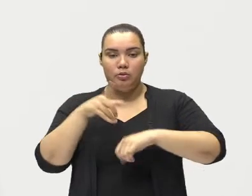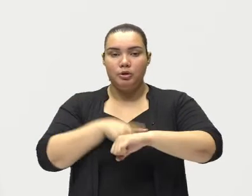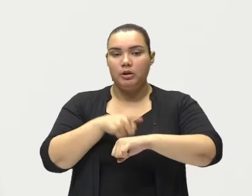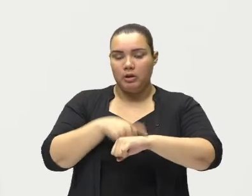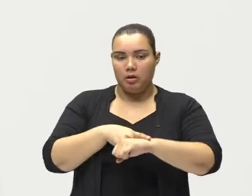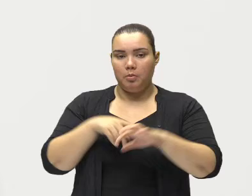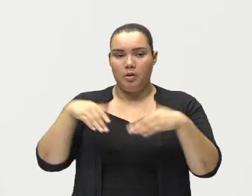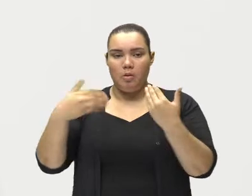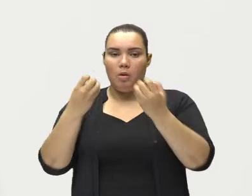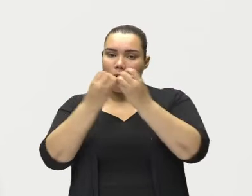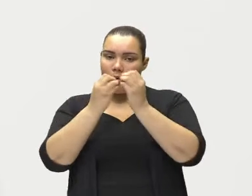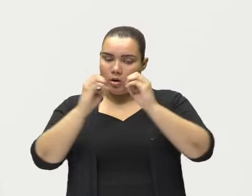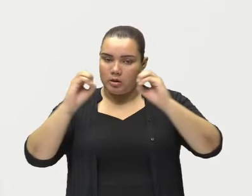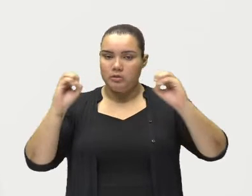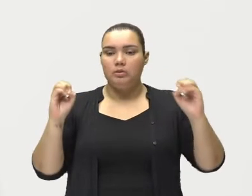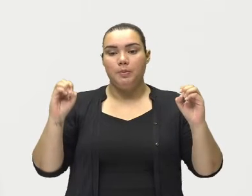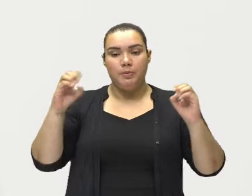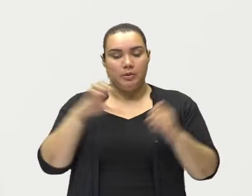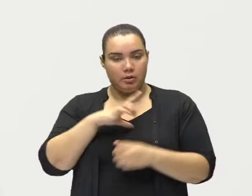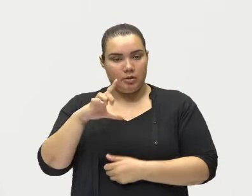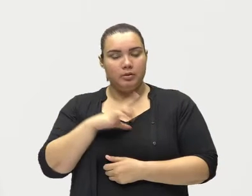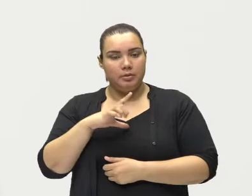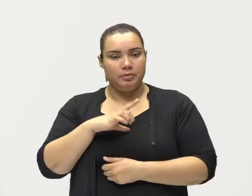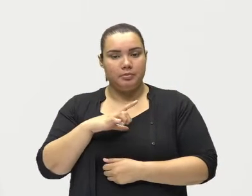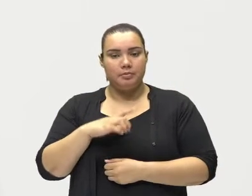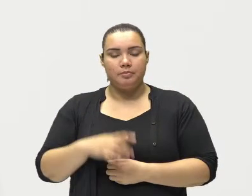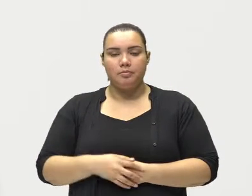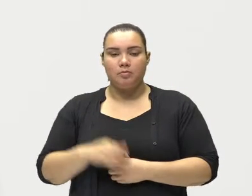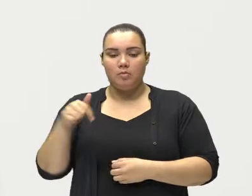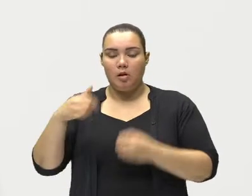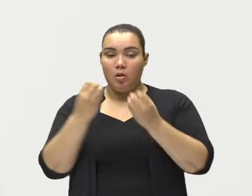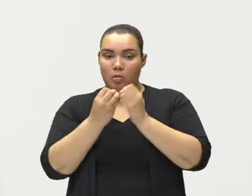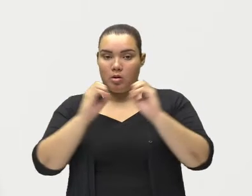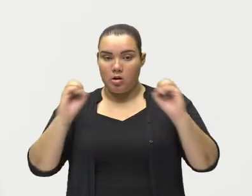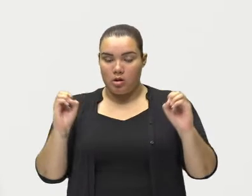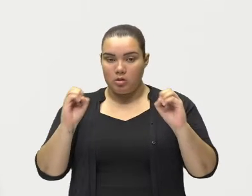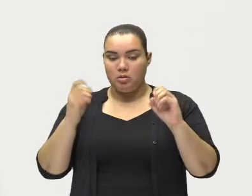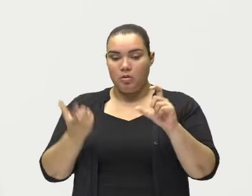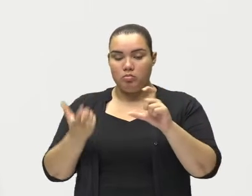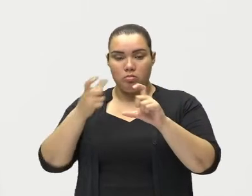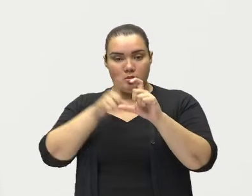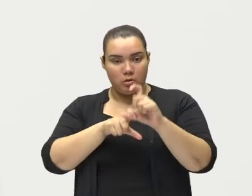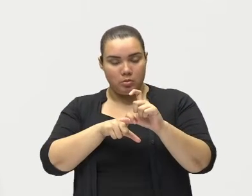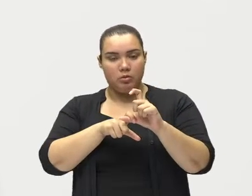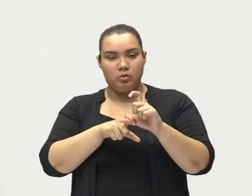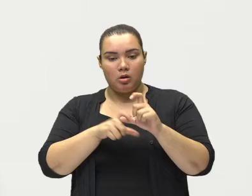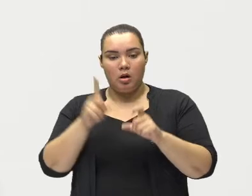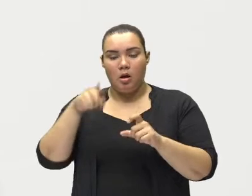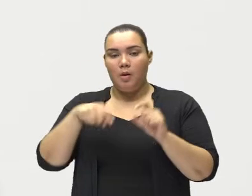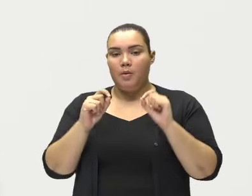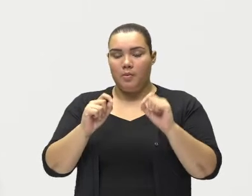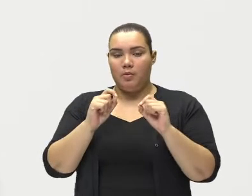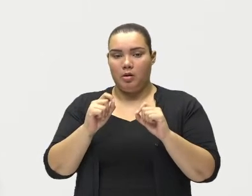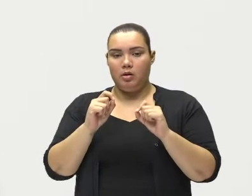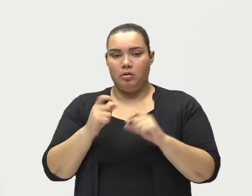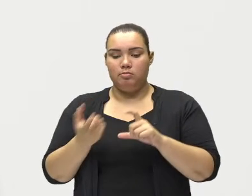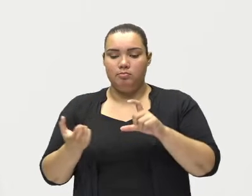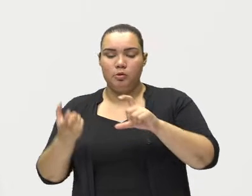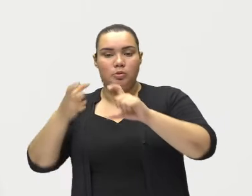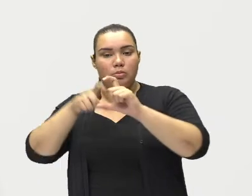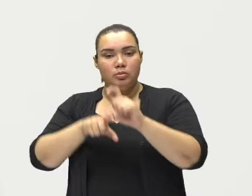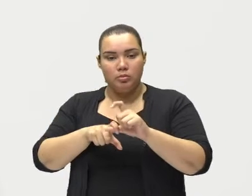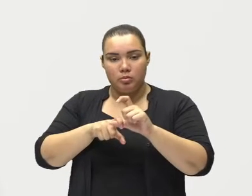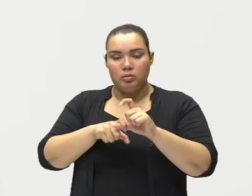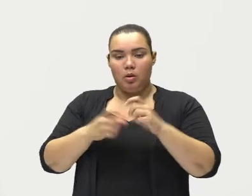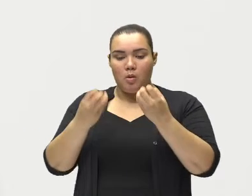ó, toda essa oração aqui, essa oração subordinada aqui, ela é subordinada a quem?